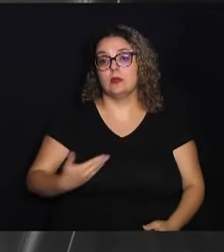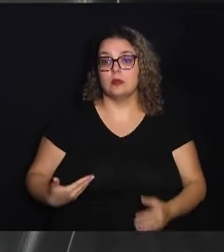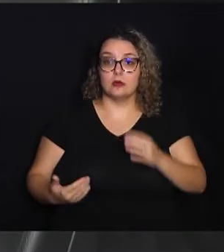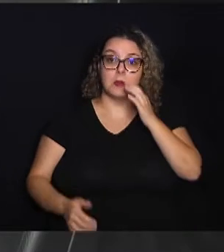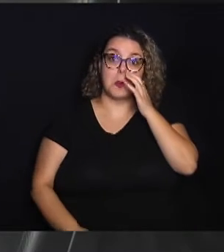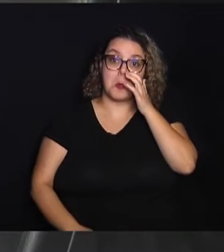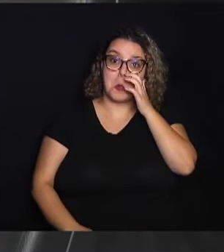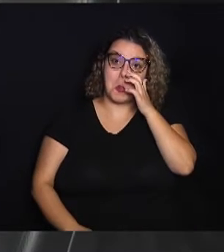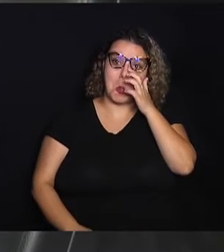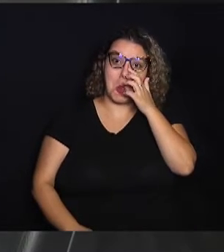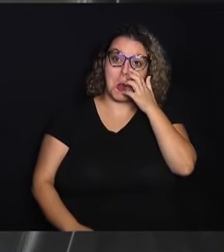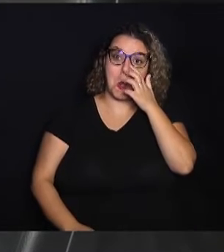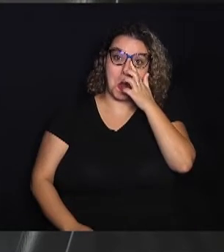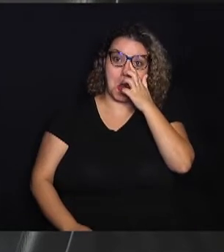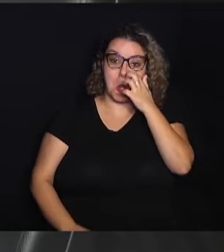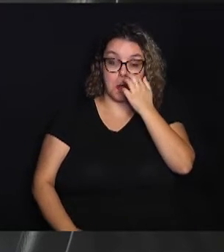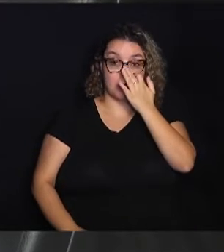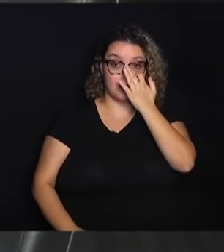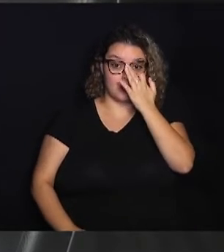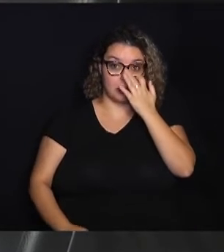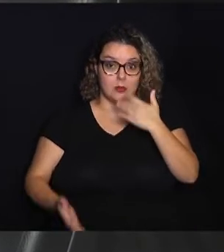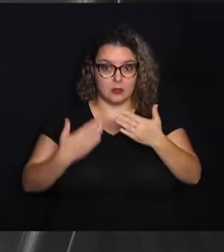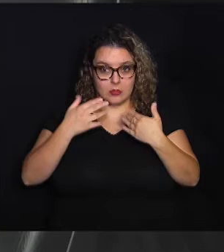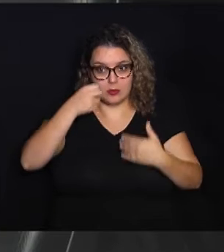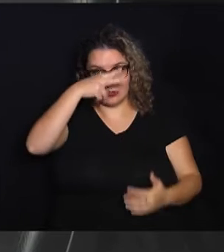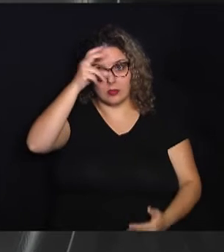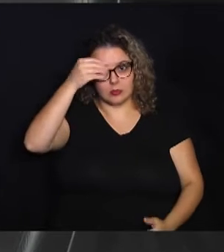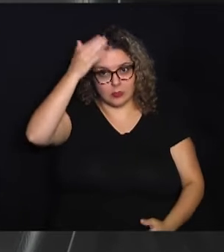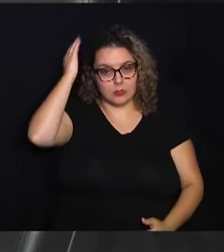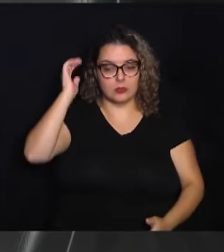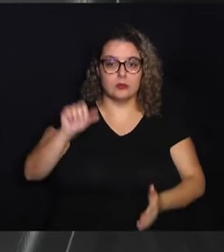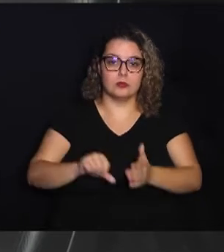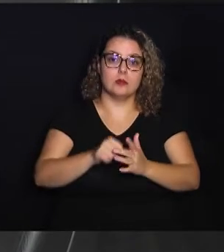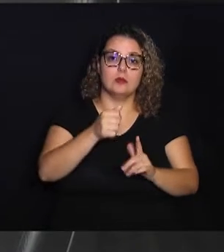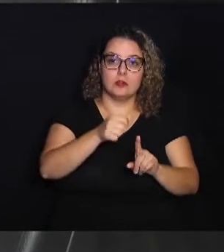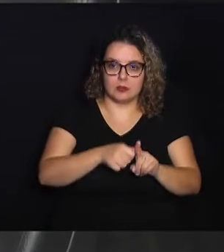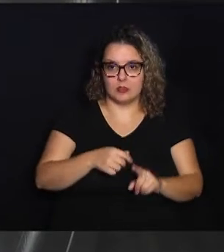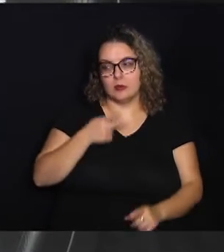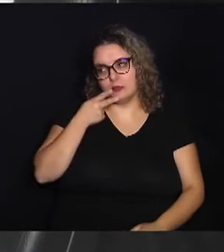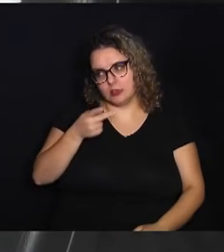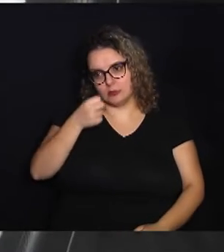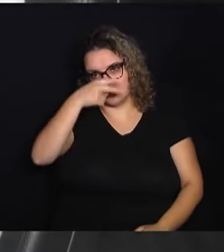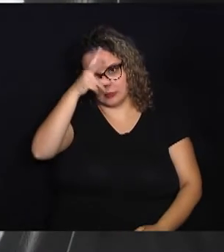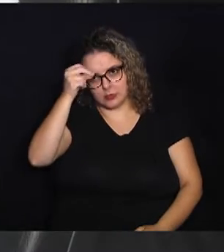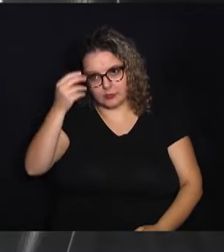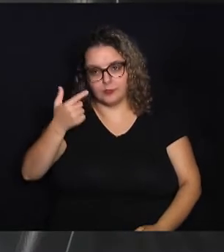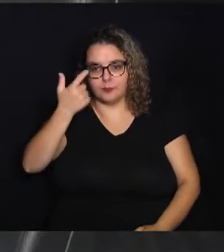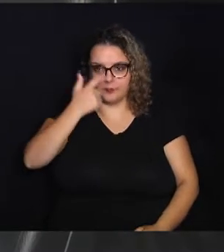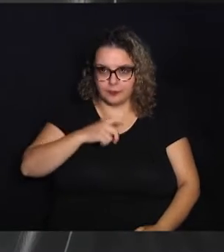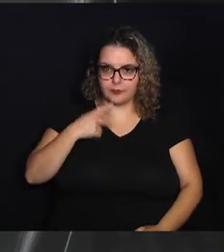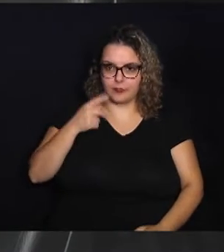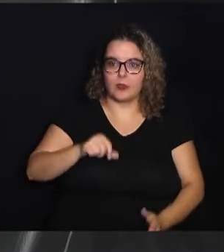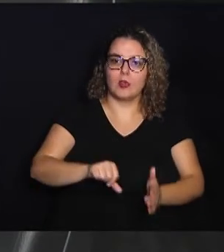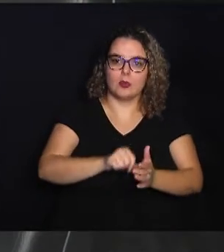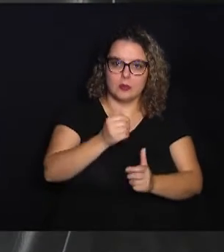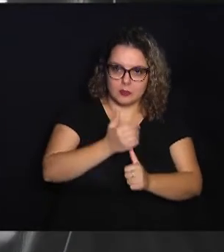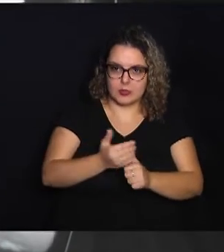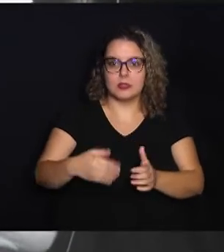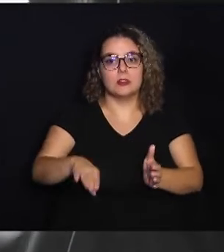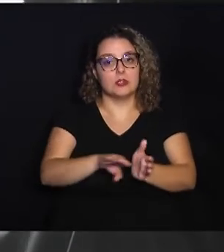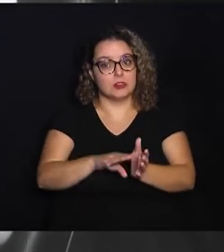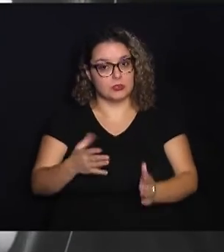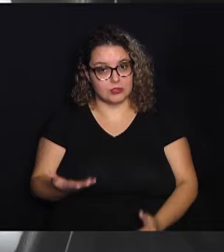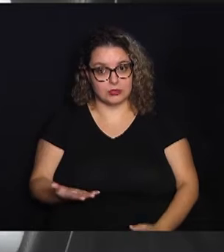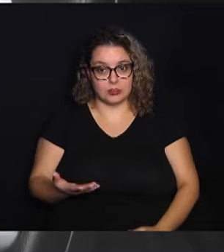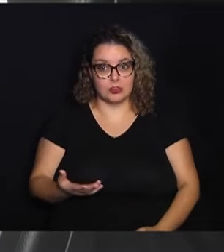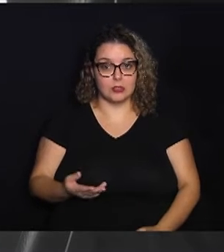tempo, na minha conversa que eu tive com o prefeito, logo no primeiro mês, eu falei, prefeito, eu sou um vereador de primeiro mandato, que está chegando,